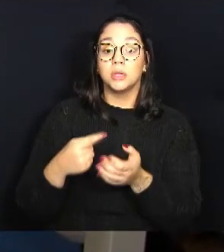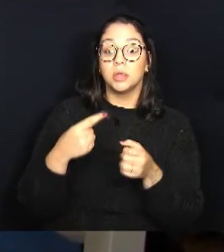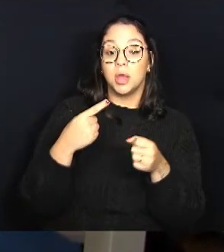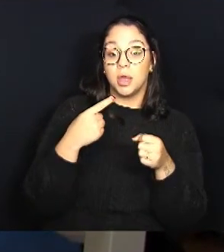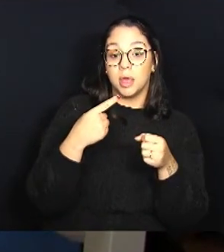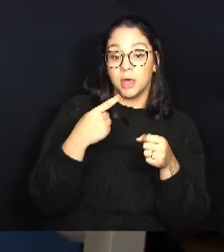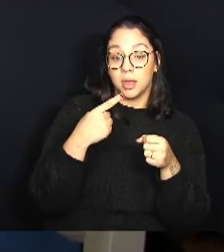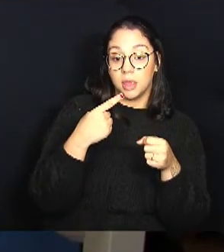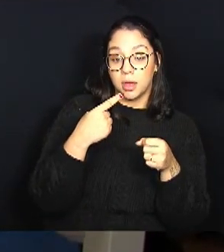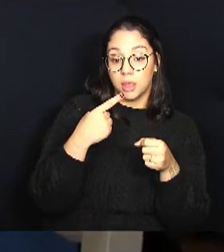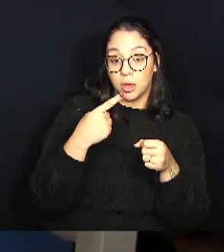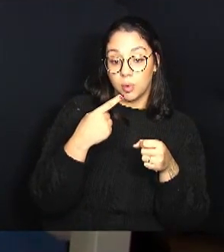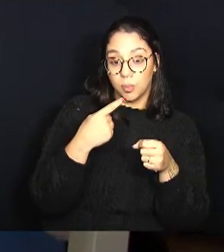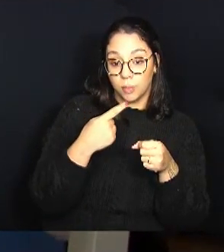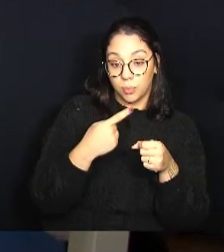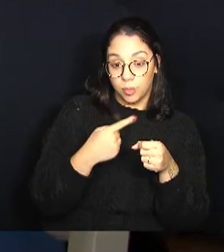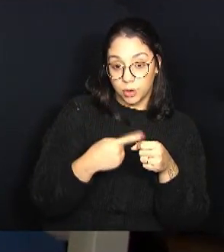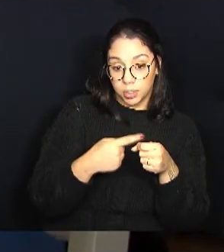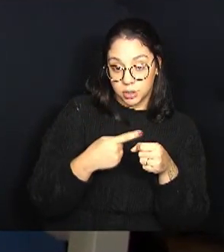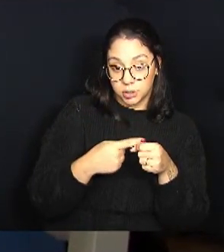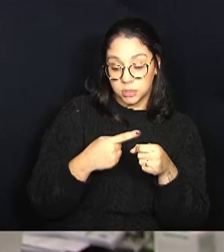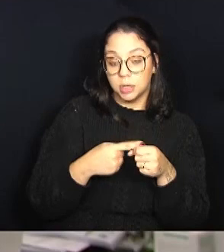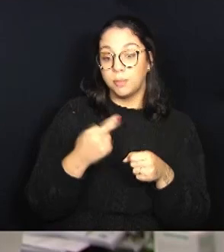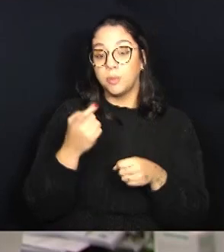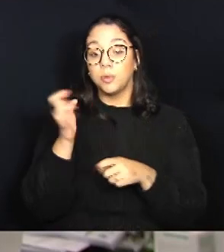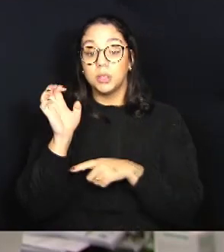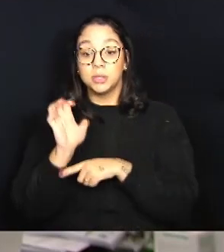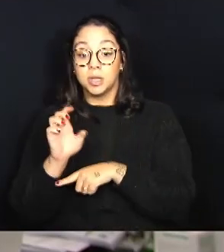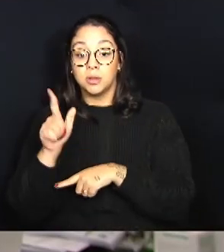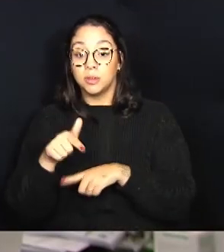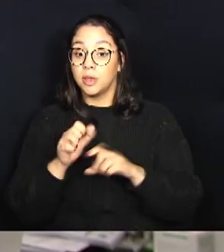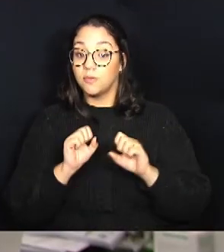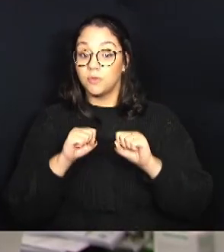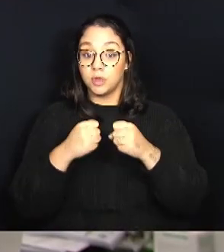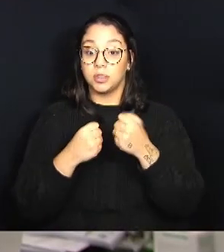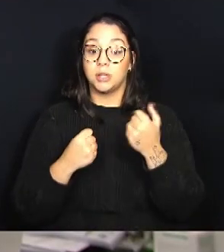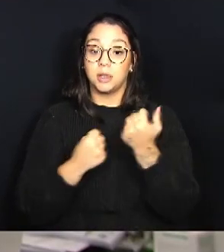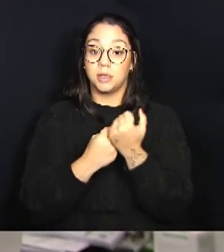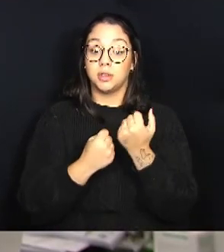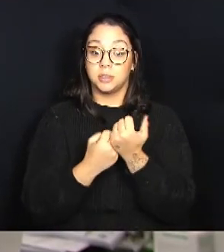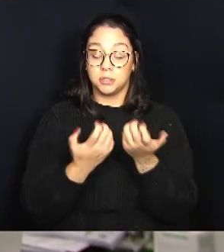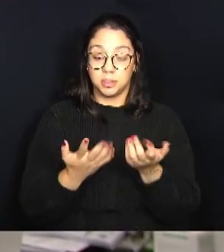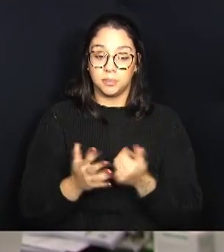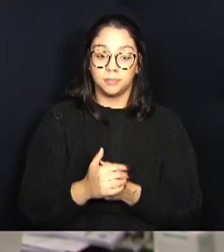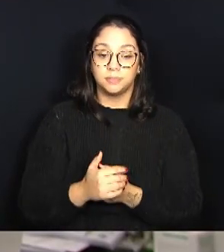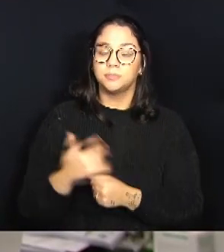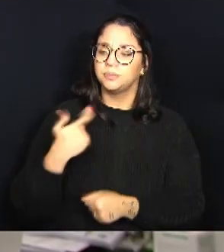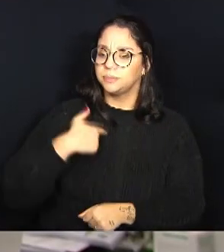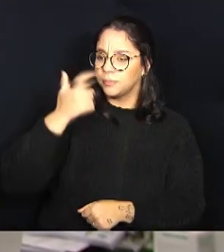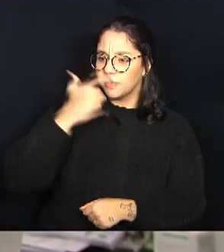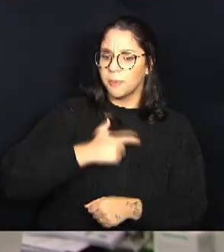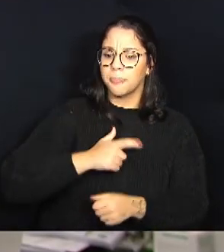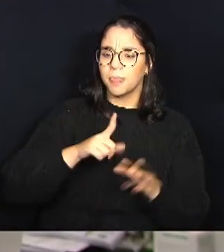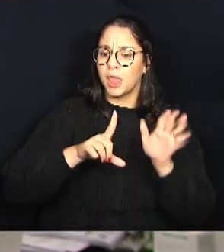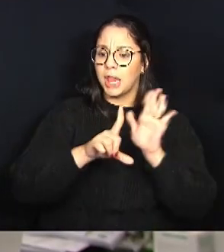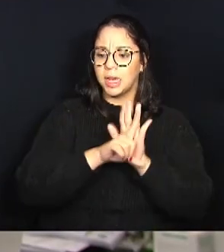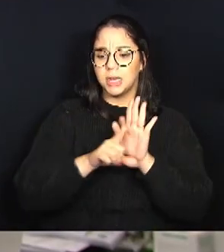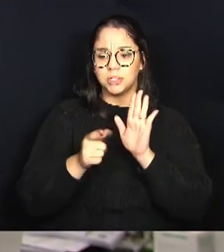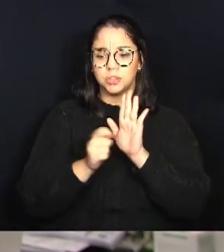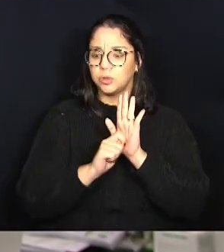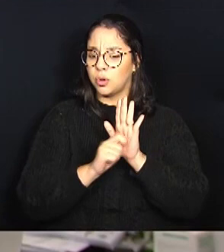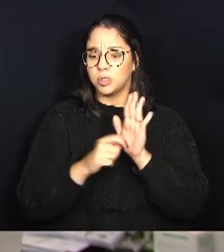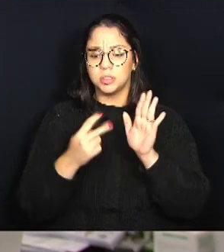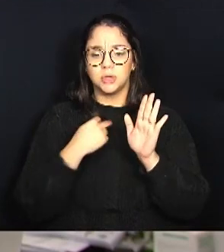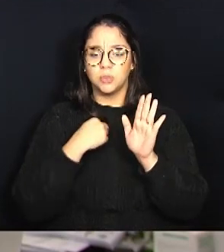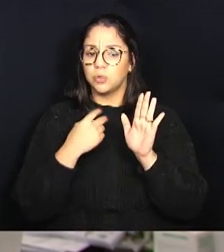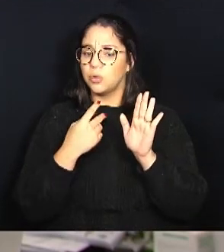para fortalecer as políticas antidrogas. Até porque a lei de drogas, né, eu aqui como vereador não posso fazer muita coisa, mas o delegado